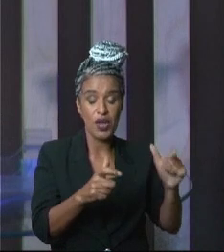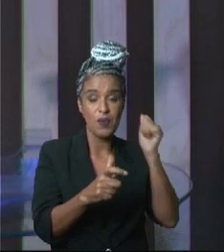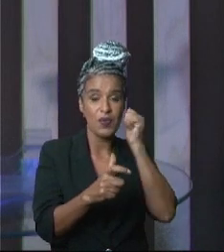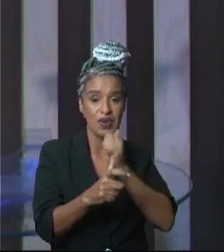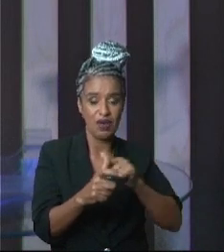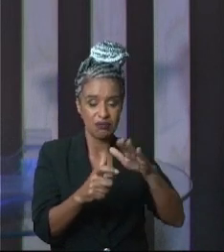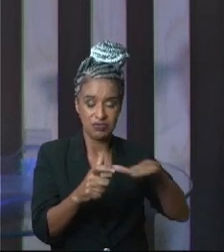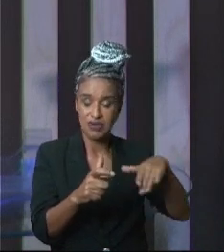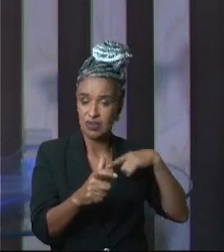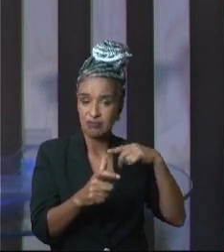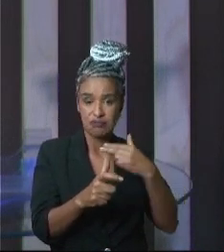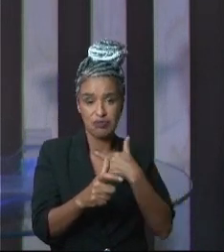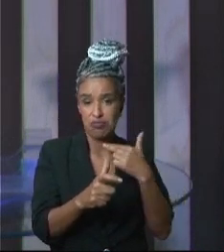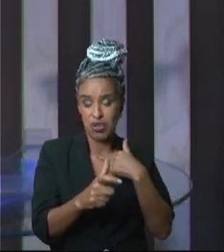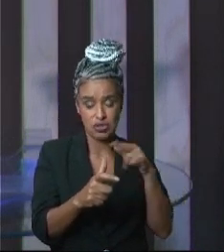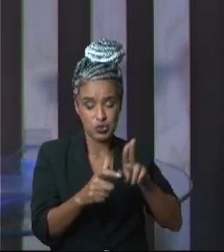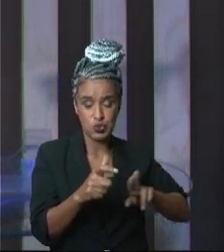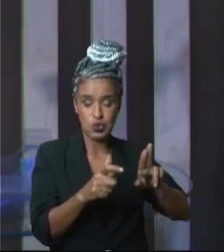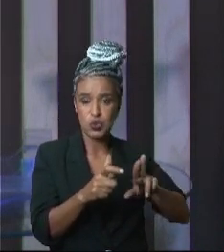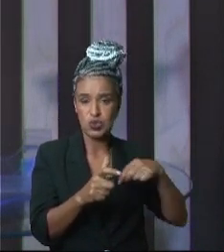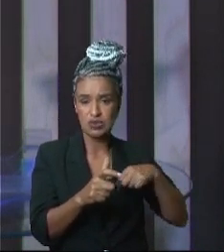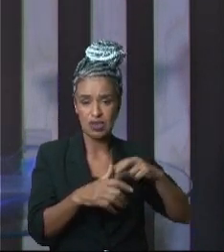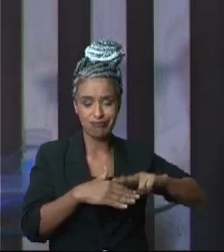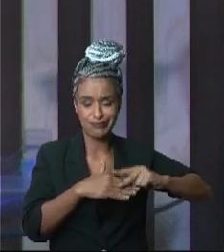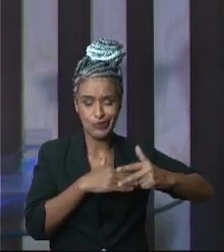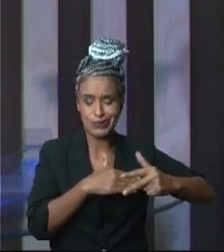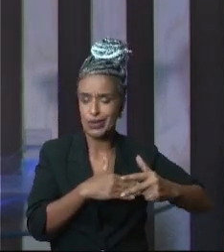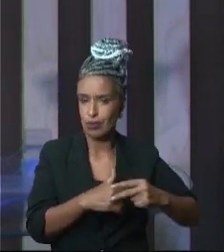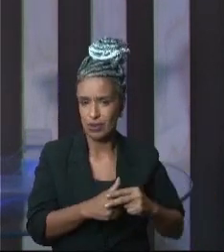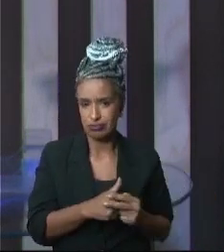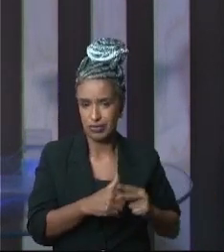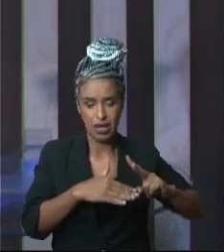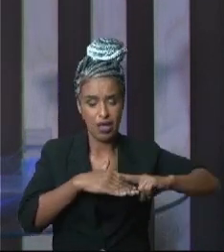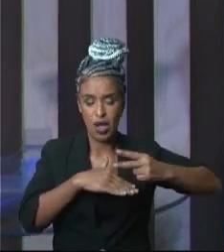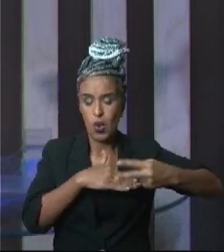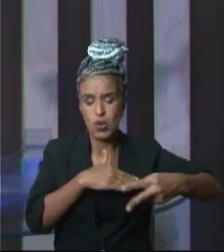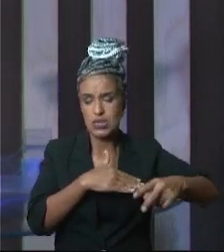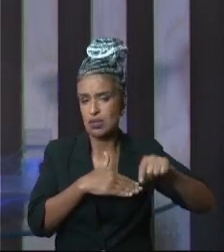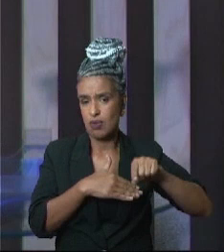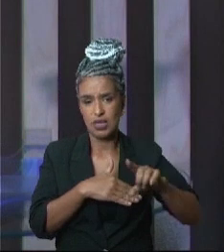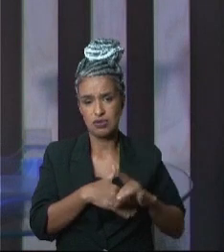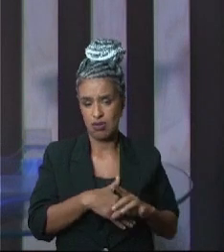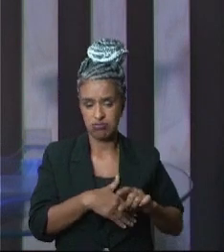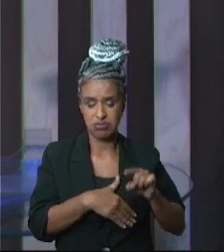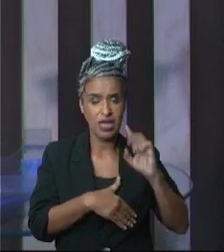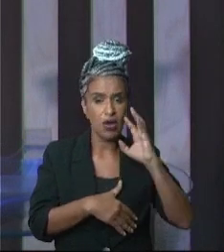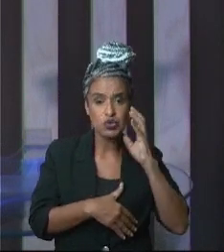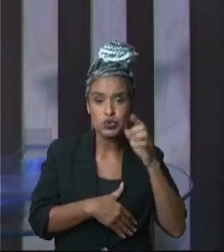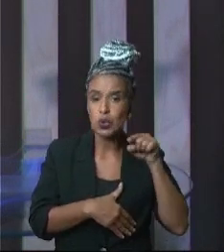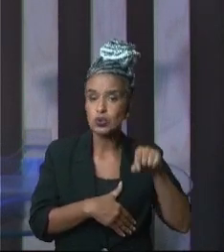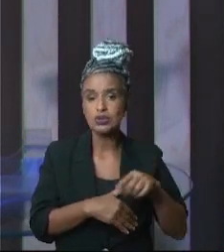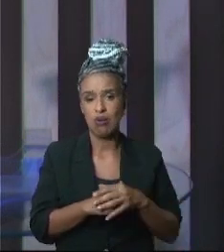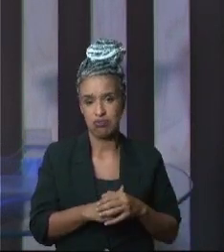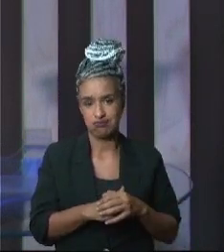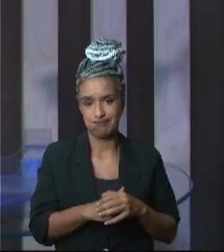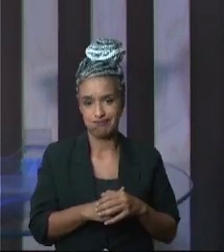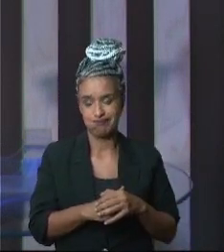não podem ser tratados como efeitos colaterais de conflitos, eles são a solução do